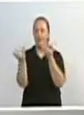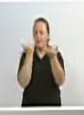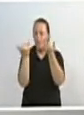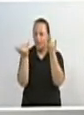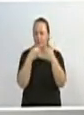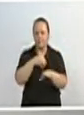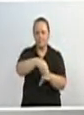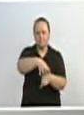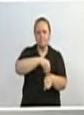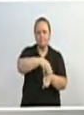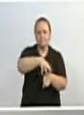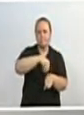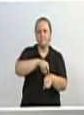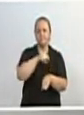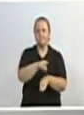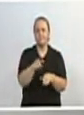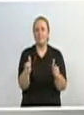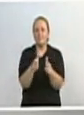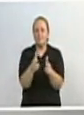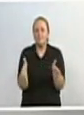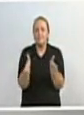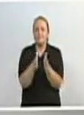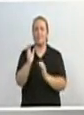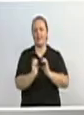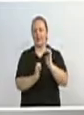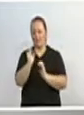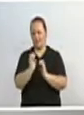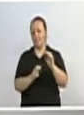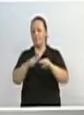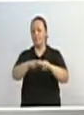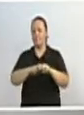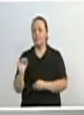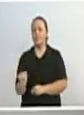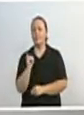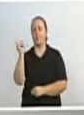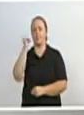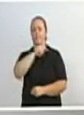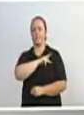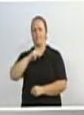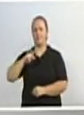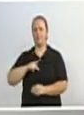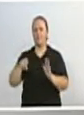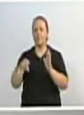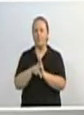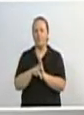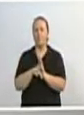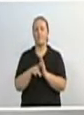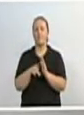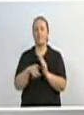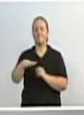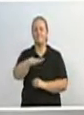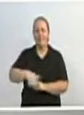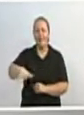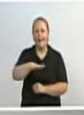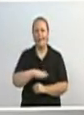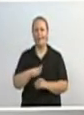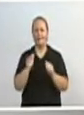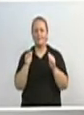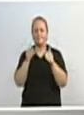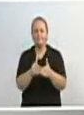esse conhecimento para o micro e pequeno empresário a partir de políticas públicas perenes e sérias em relação a esse assunto. Também